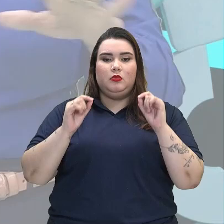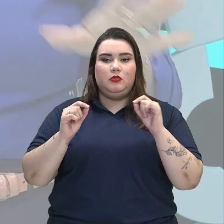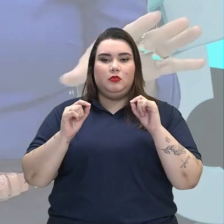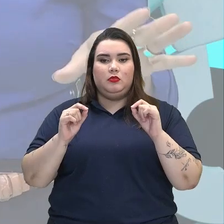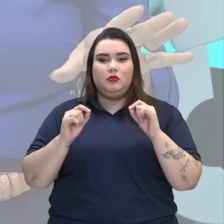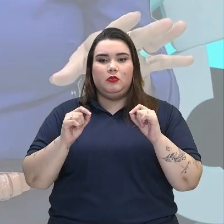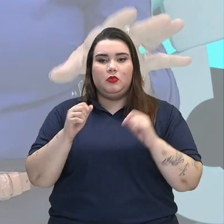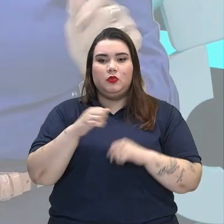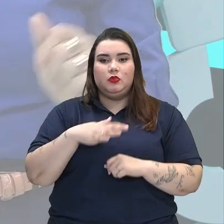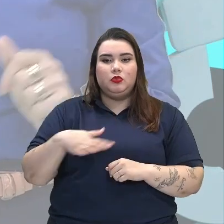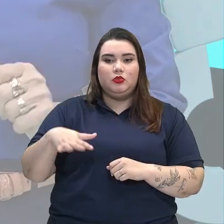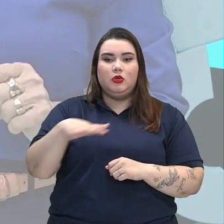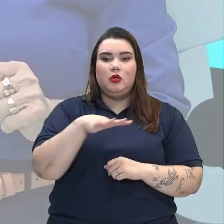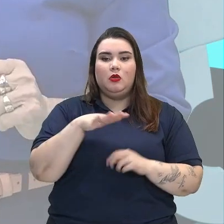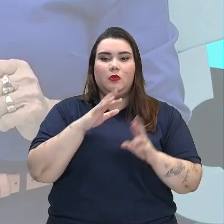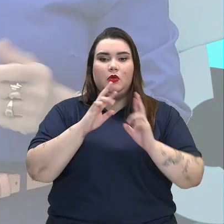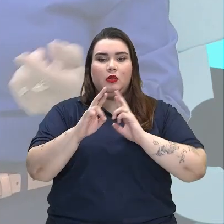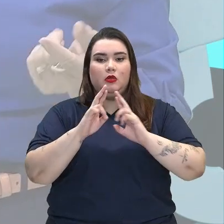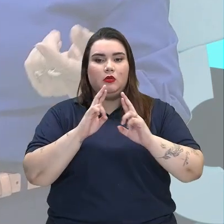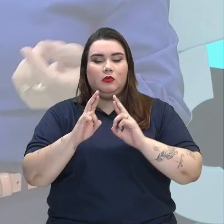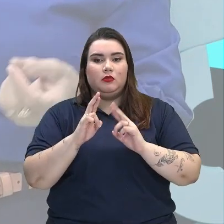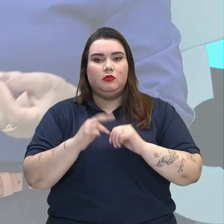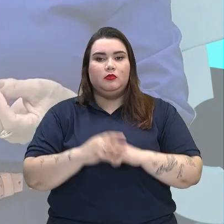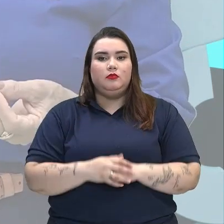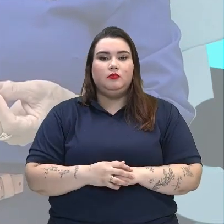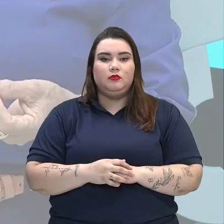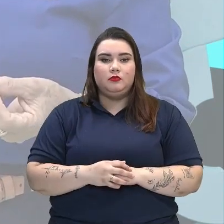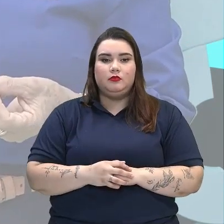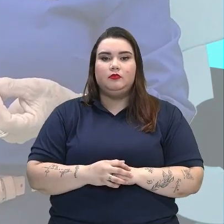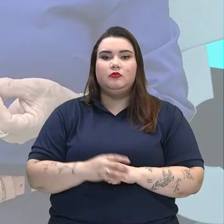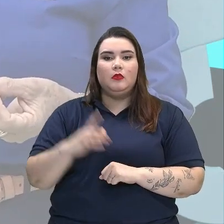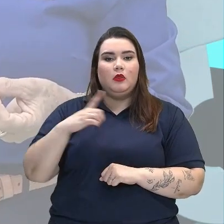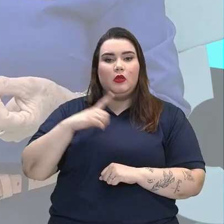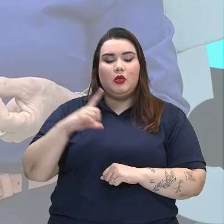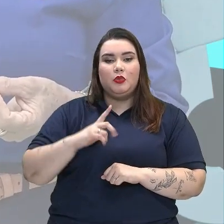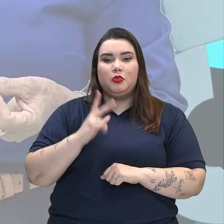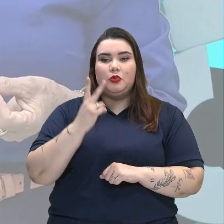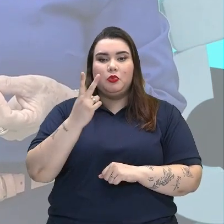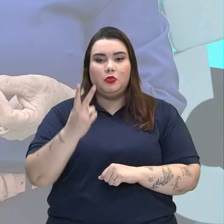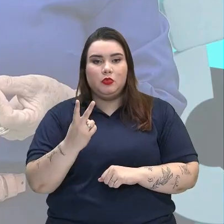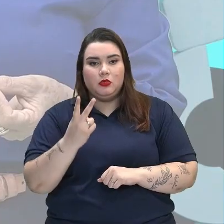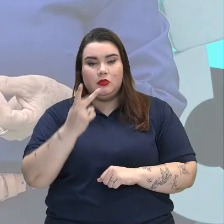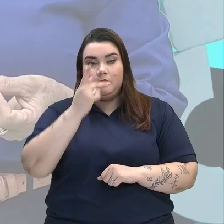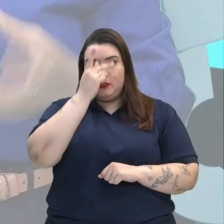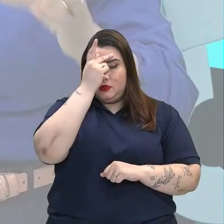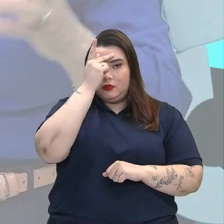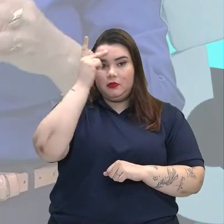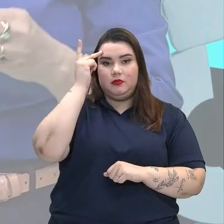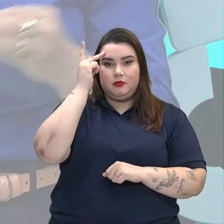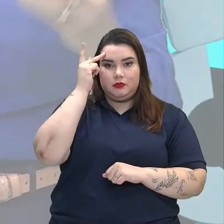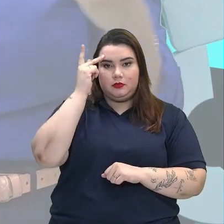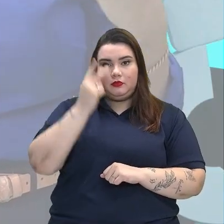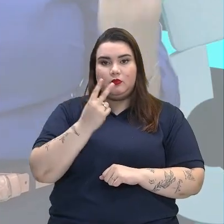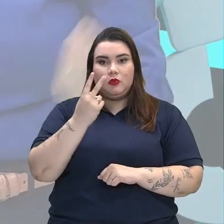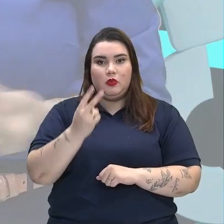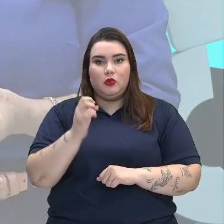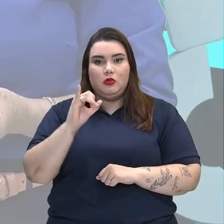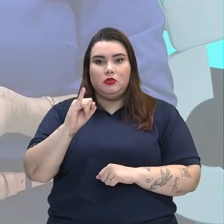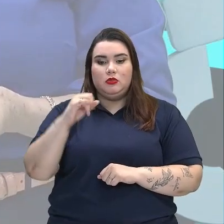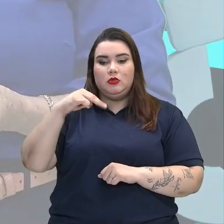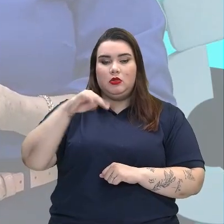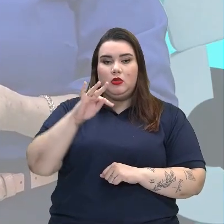de modo geral, as entrevistas é a presença de dois interlocutores. Quem são